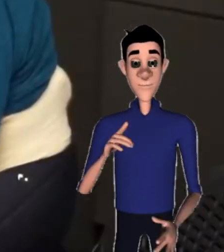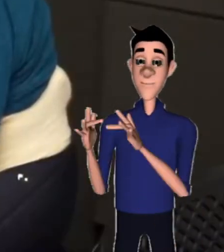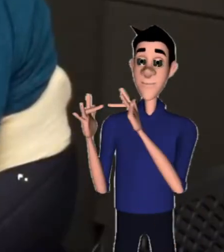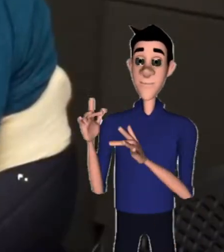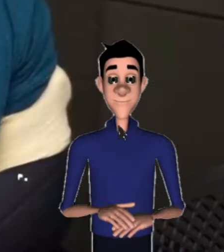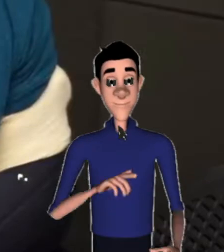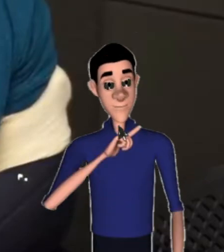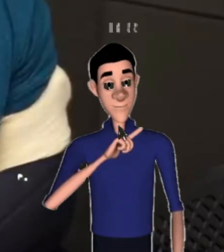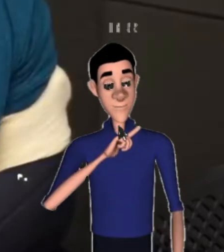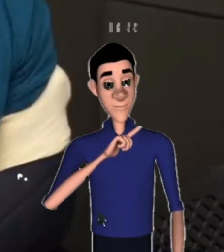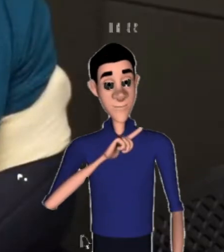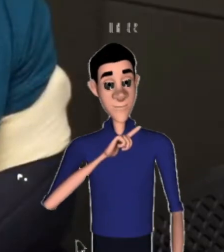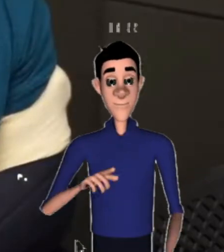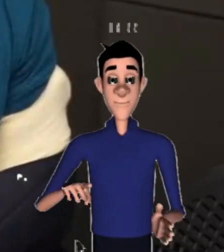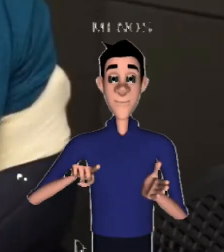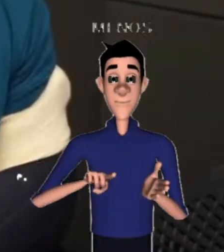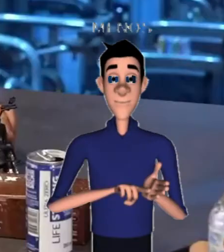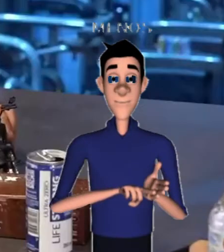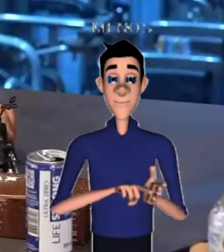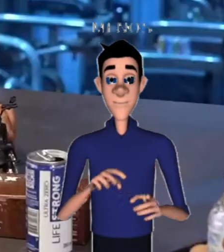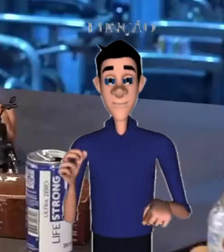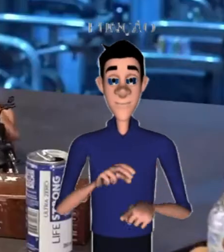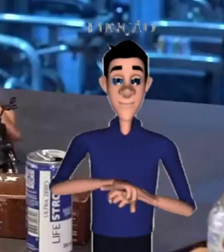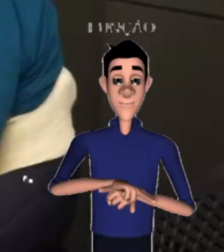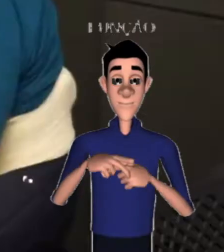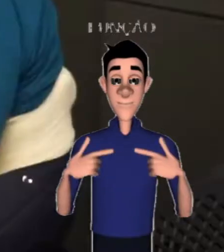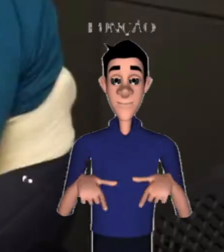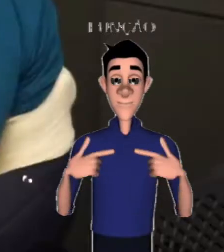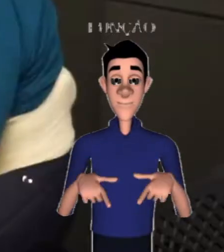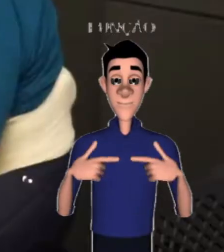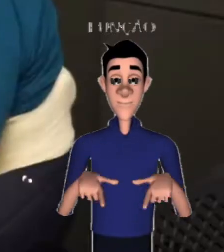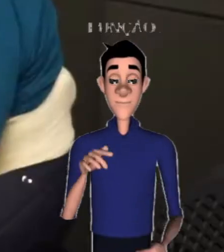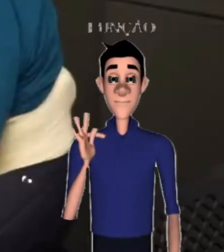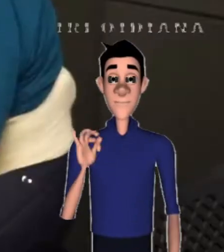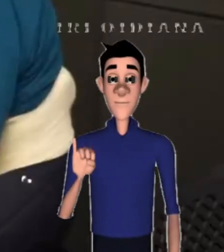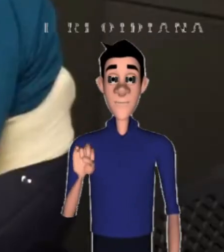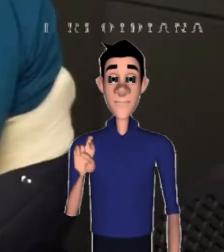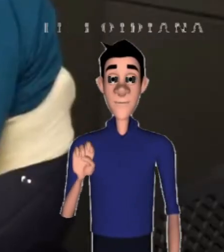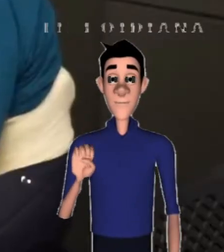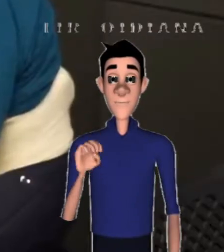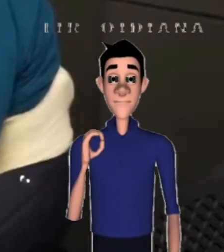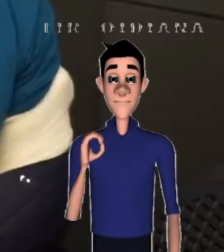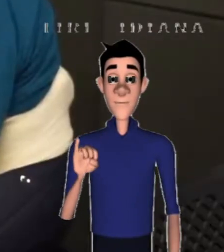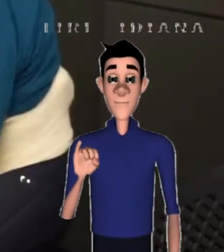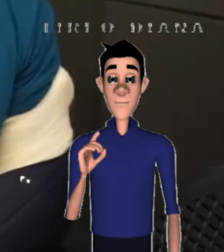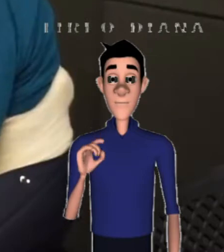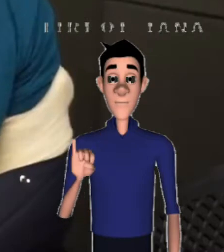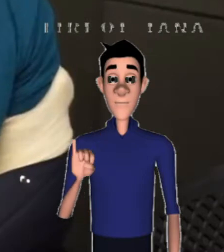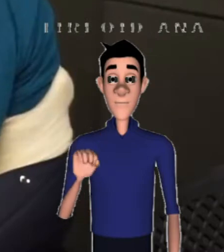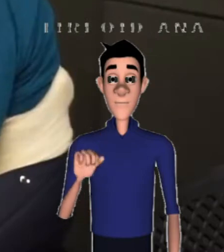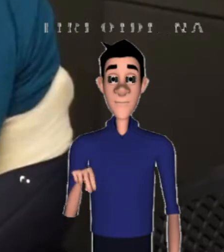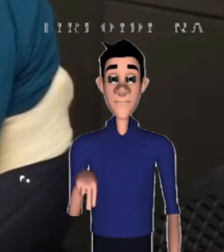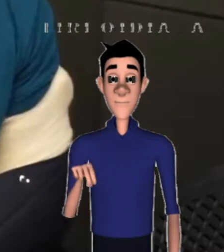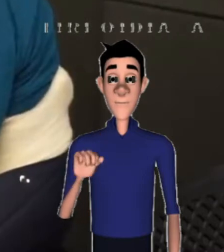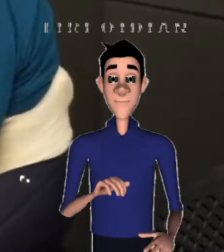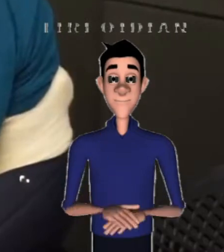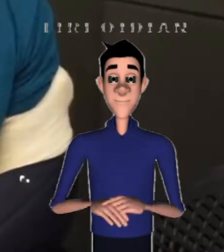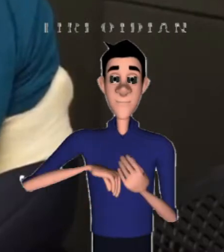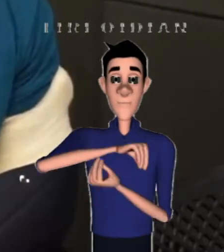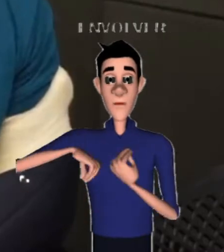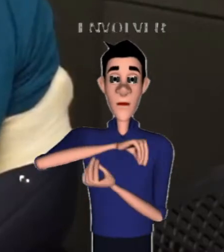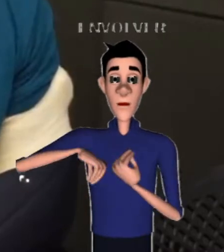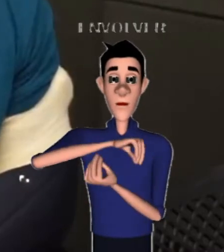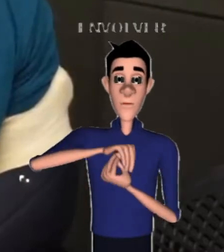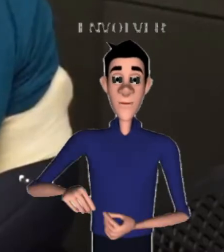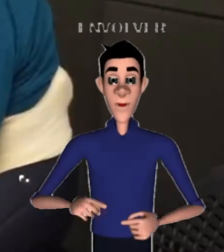né? Principalmente nessa região dos flancos. Tem ligação hormonal isso, Mussi? Tem um pouco de função tiroidiana envolvida, né? Porque você vê